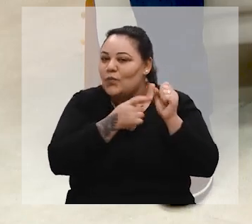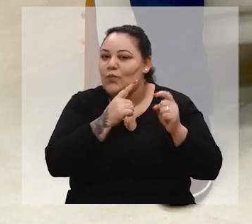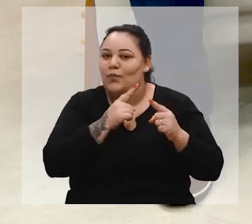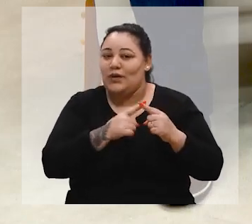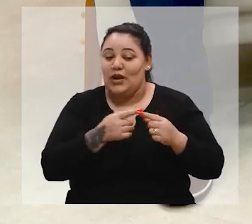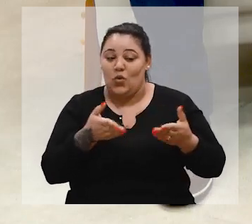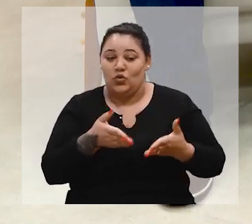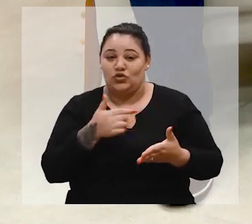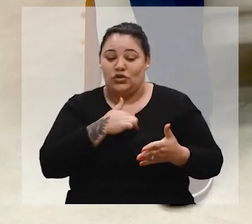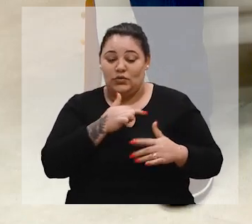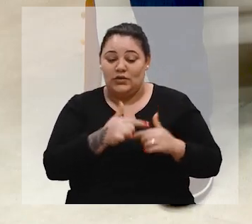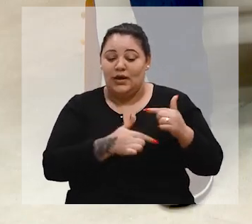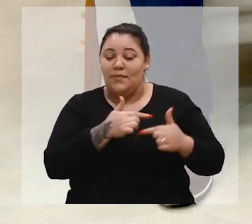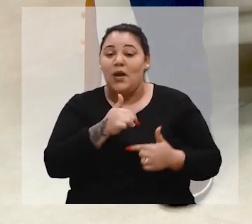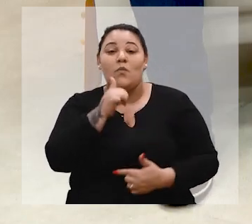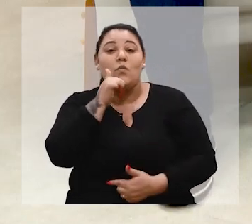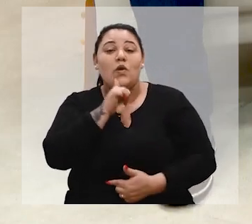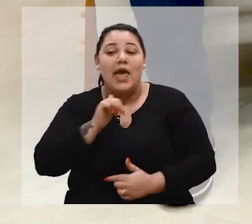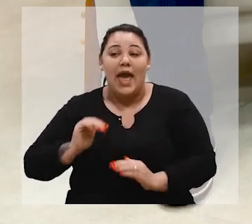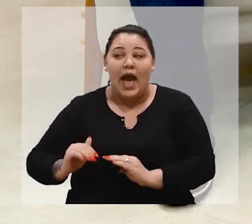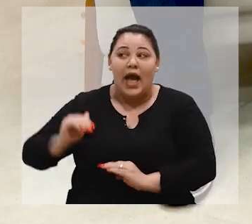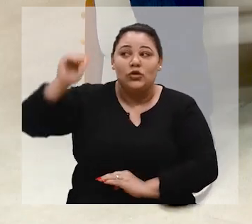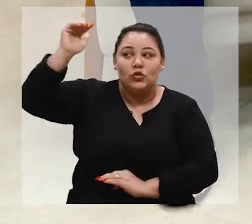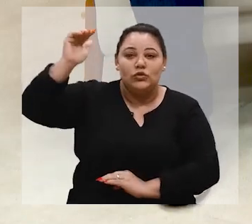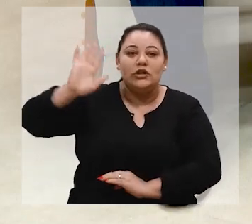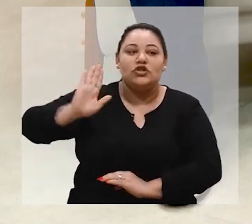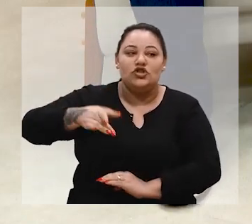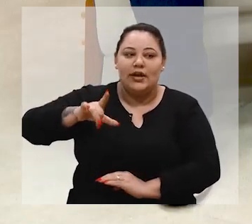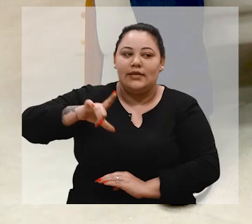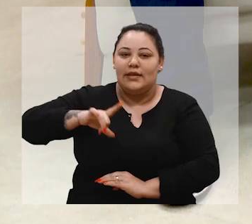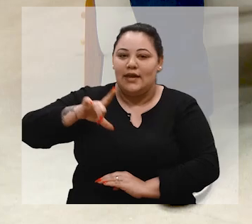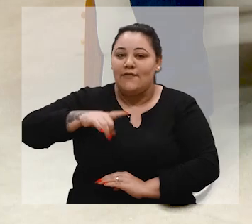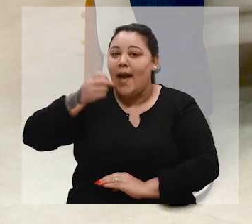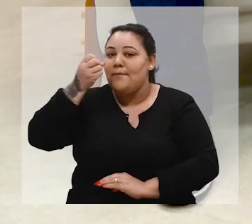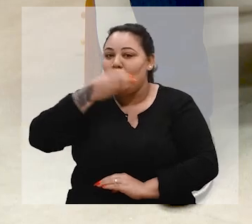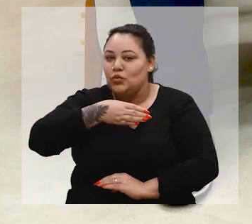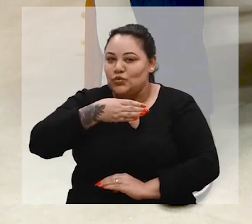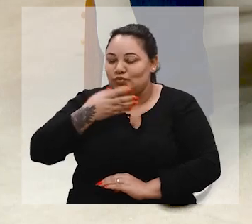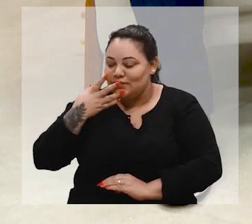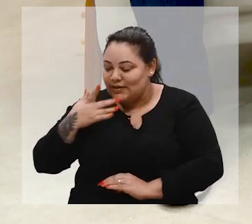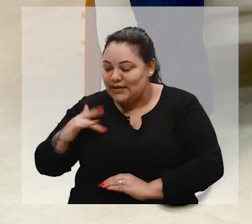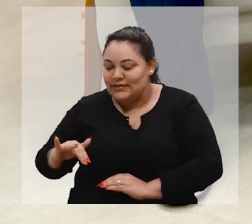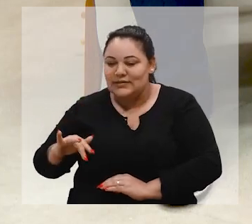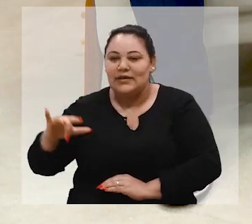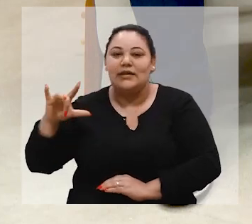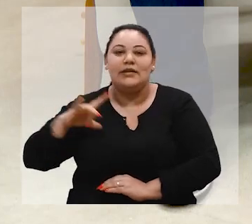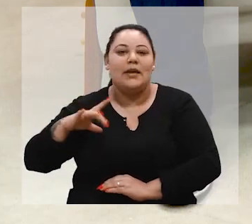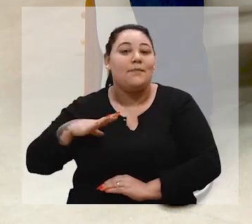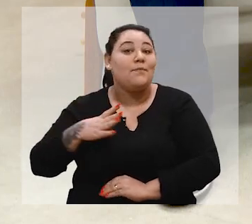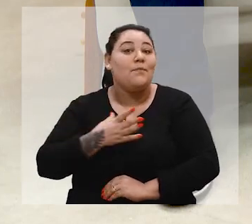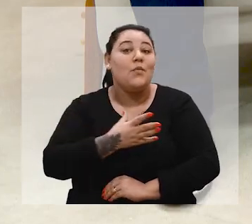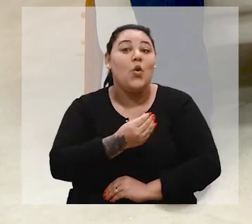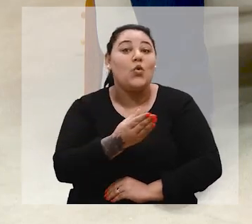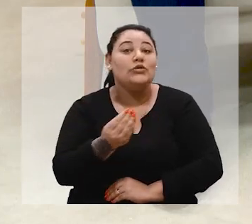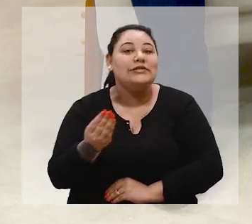segredo, porque hoje eu trabalho com mulheres adultas que sofreram abuso na infância, eu tenho, assim, um grande número de